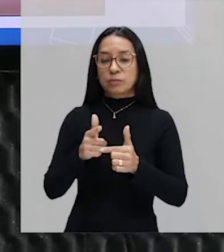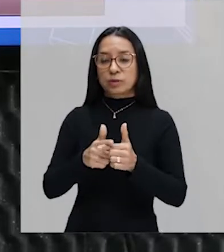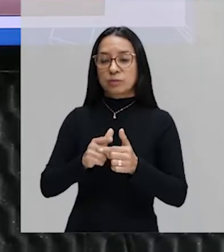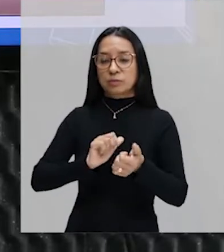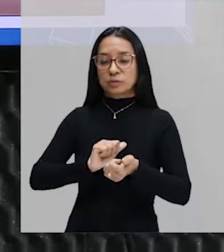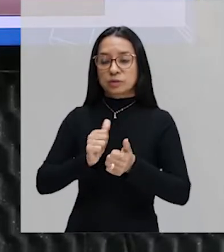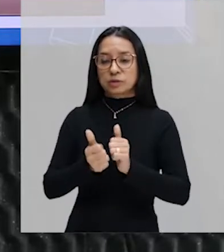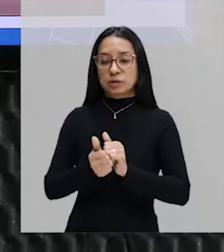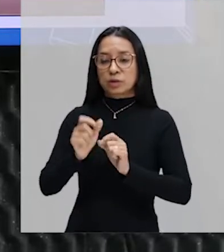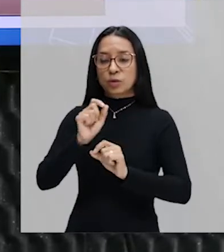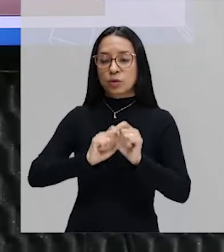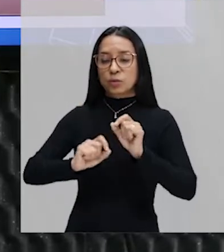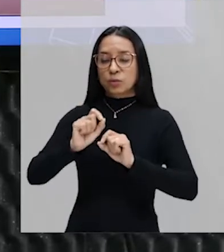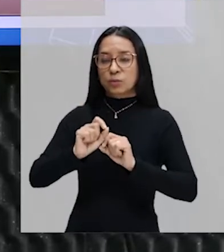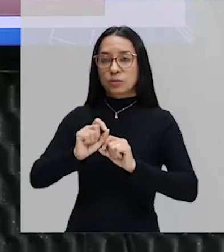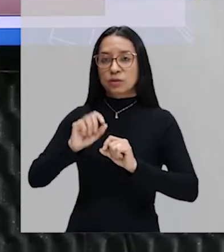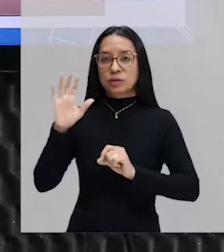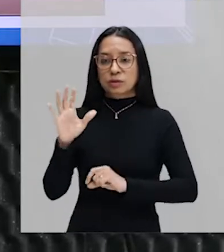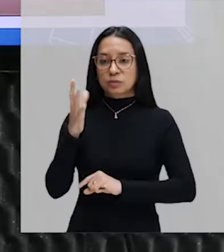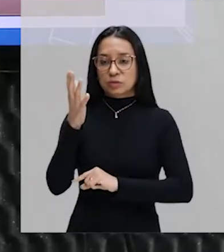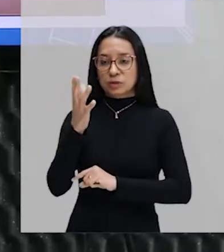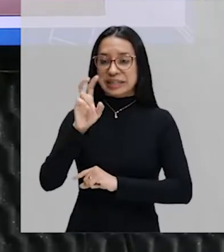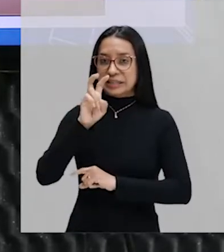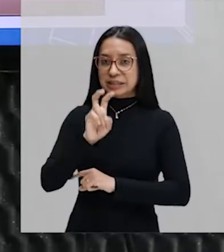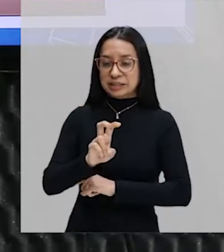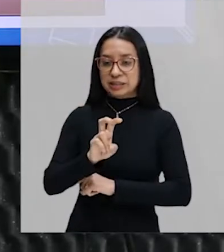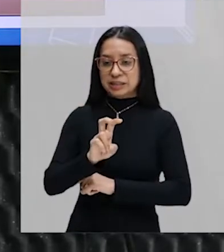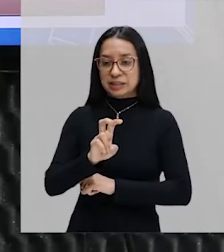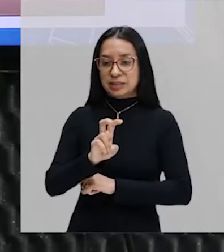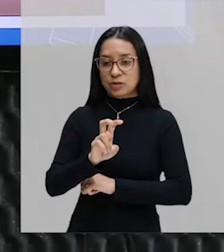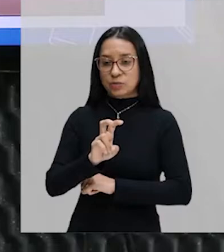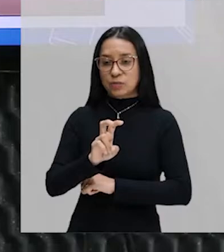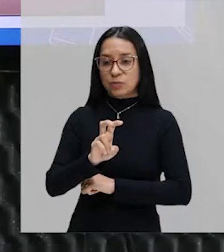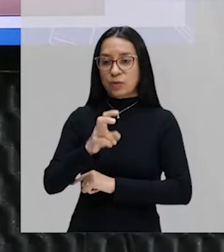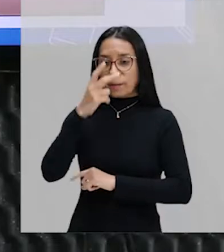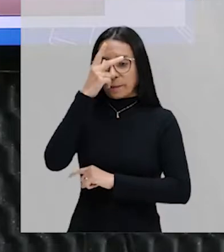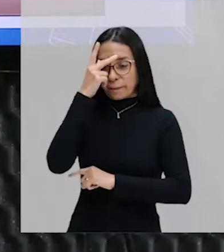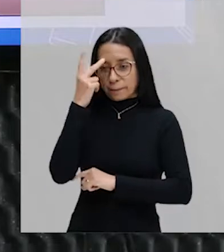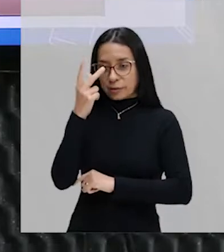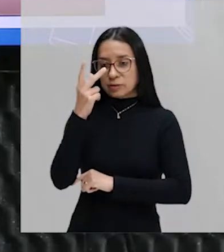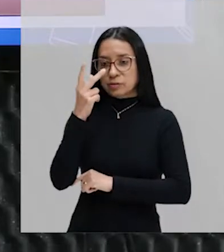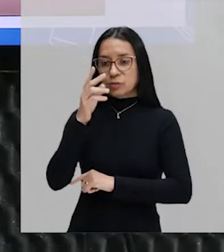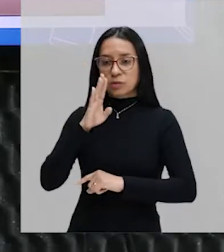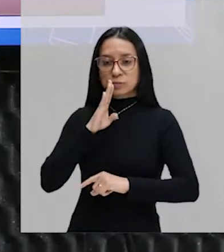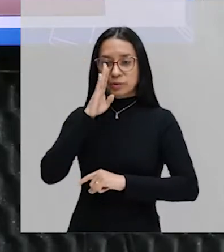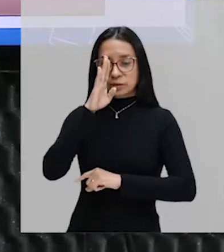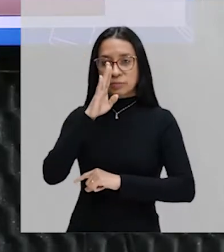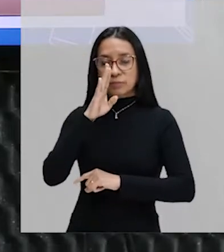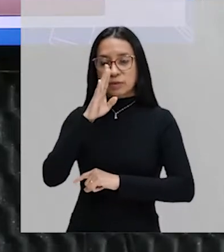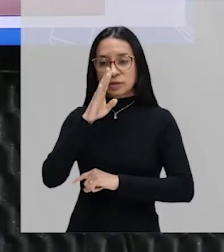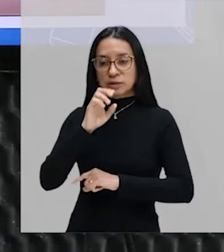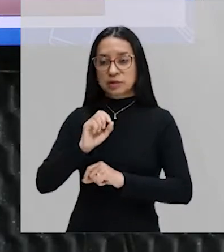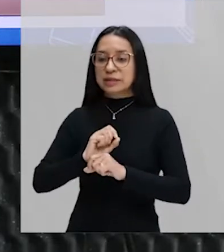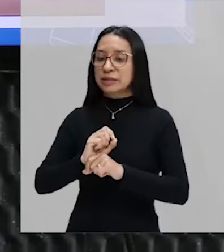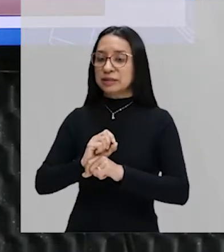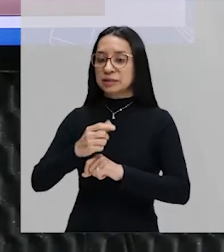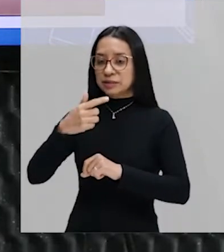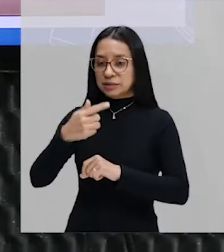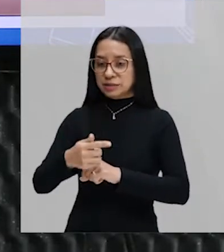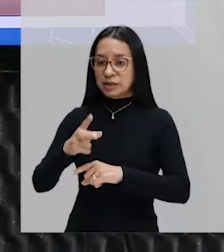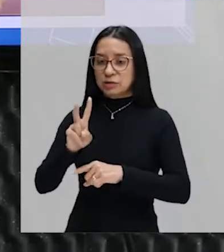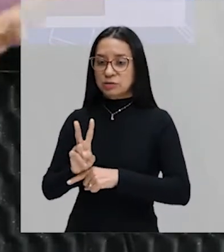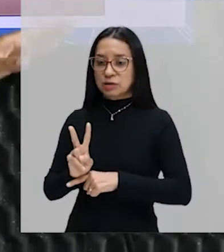acontecer? Dentro de quadra são 5 atletas titulares e são 7 reservas. Então, dentro da quadra,